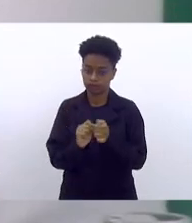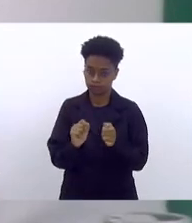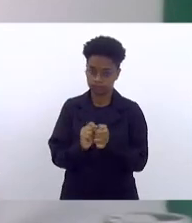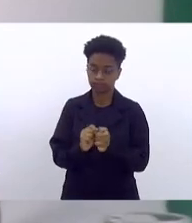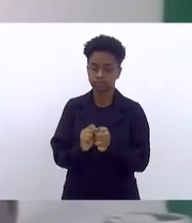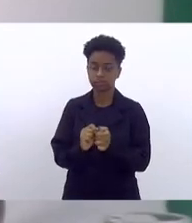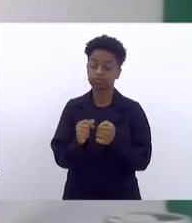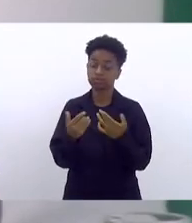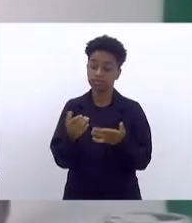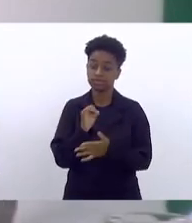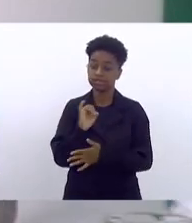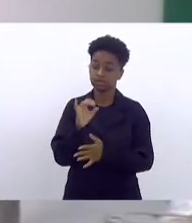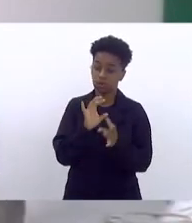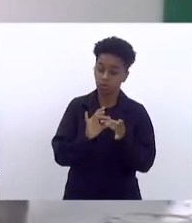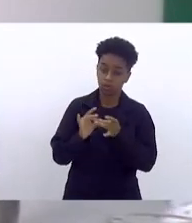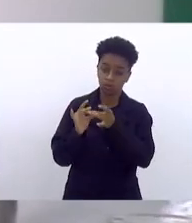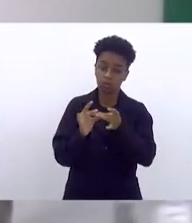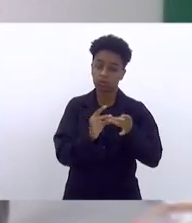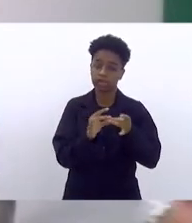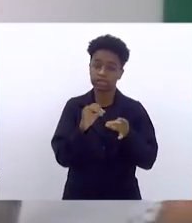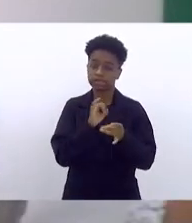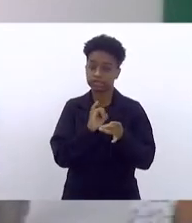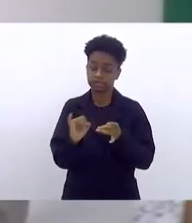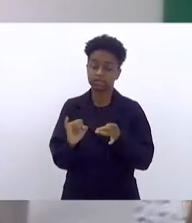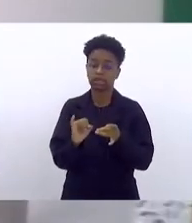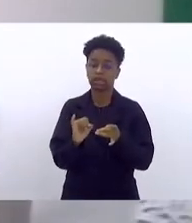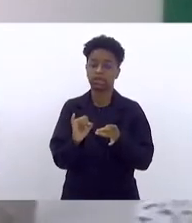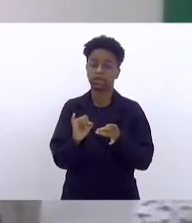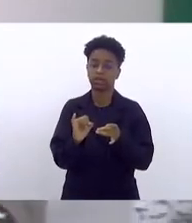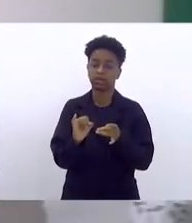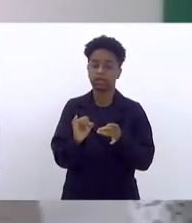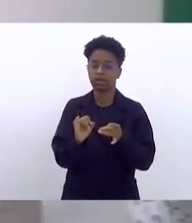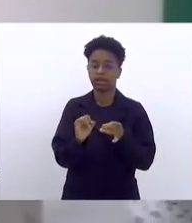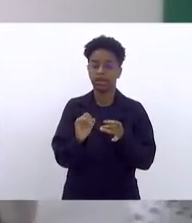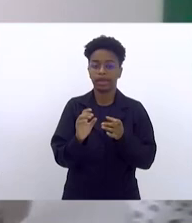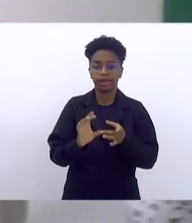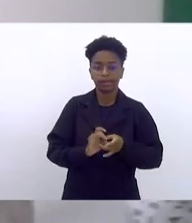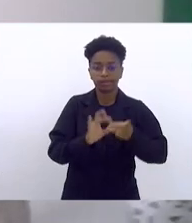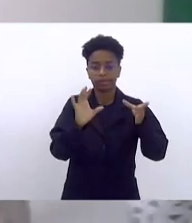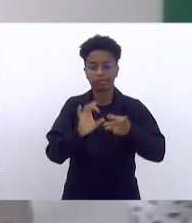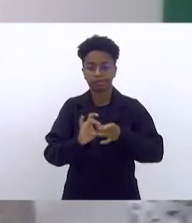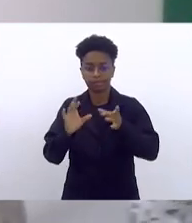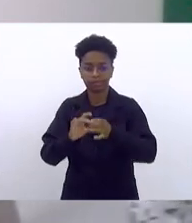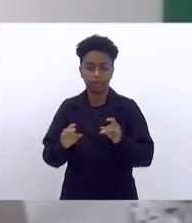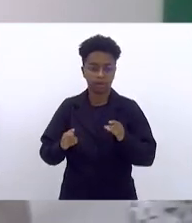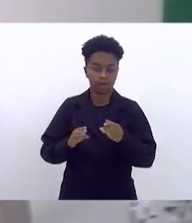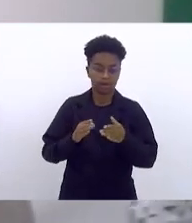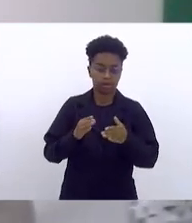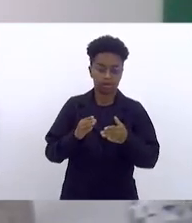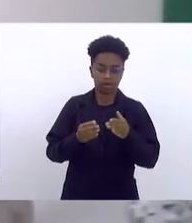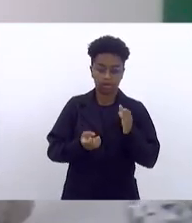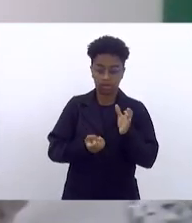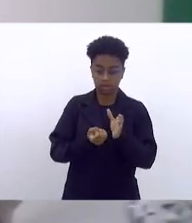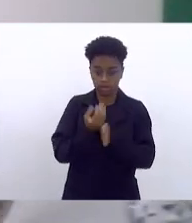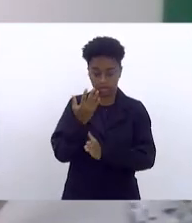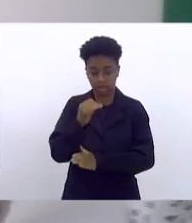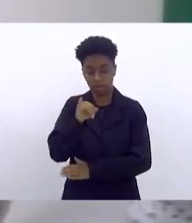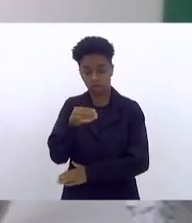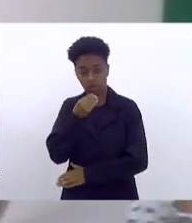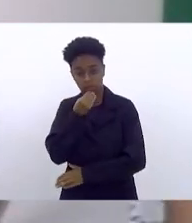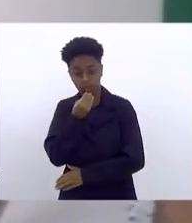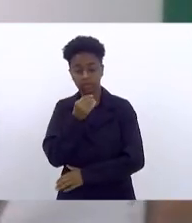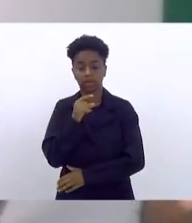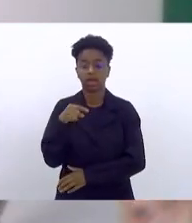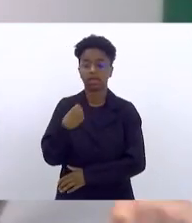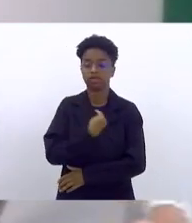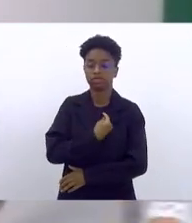havendo a união abrindo portas criando ajudando a isso vocês veem todo dia projetos que tem nós só temos